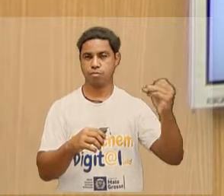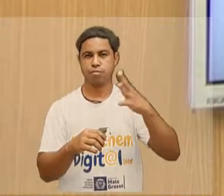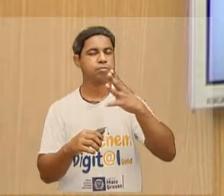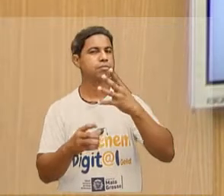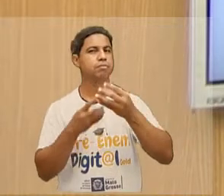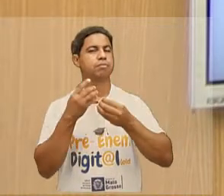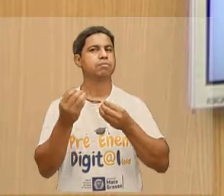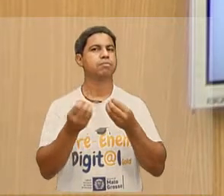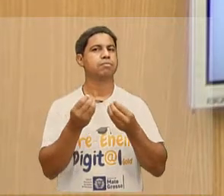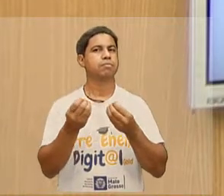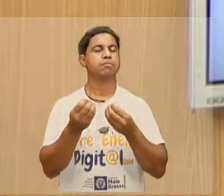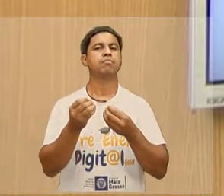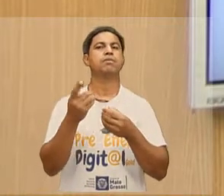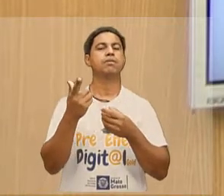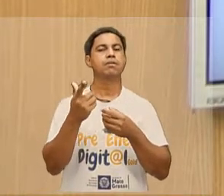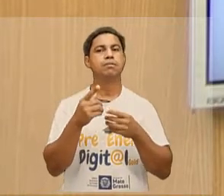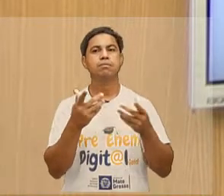células